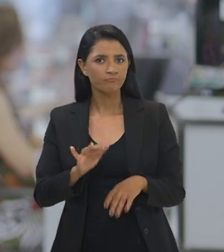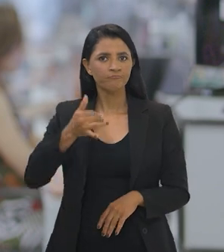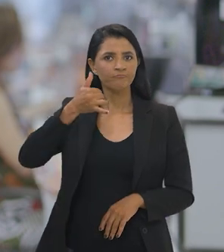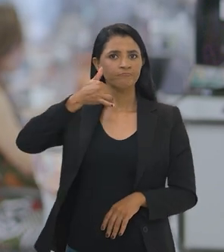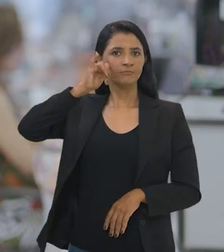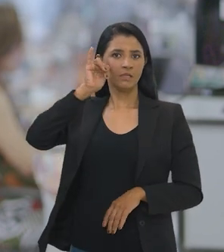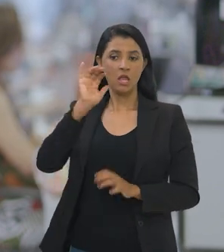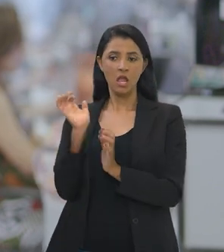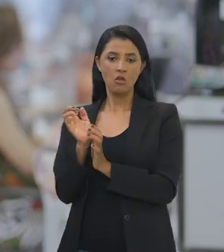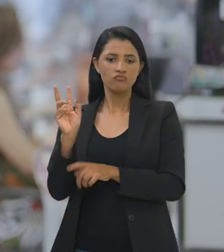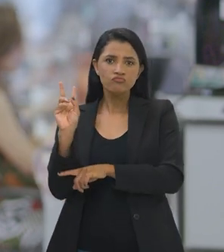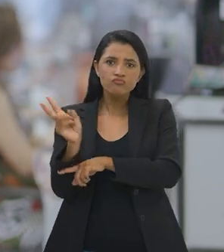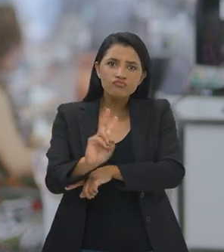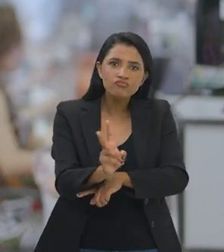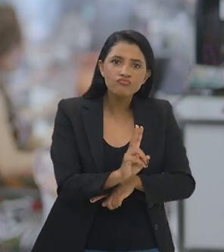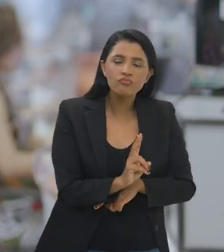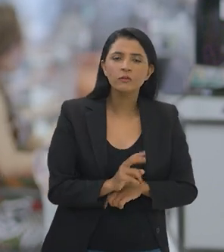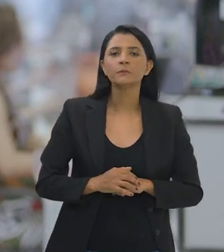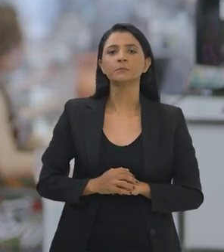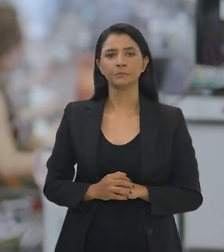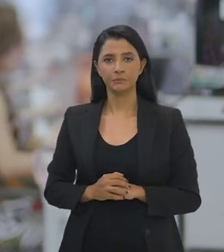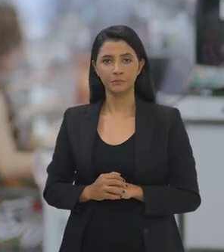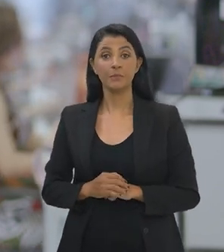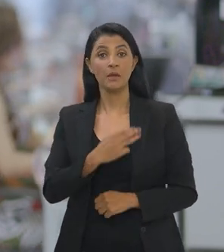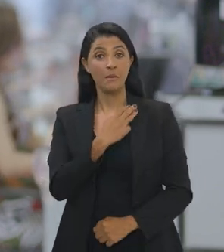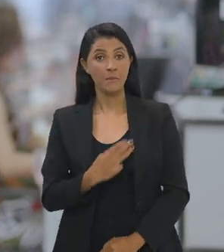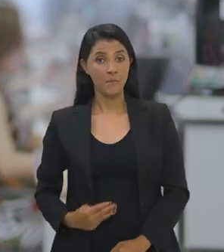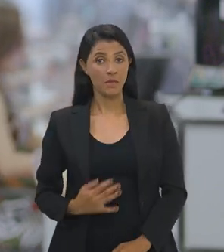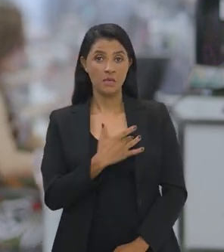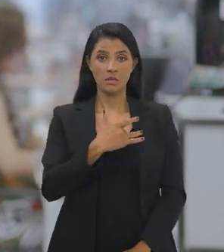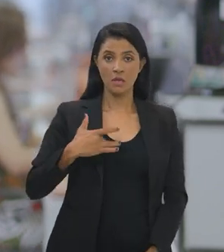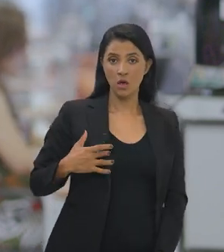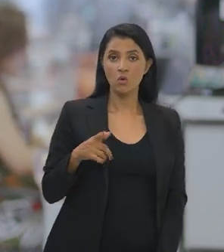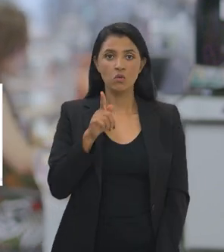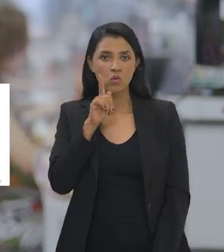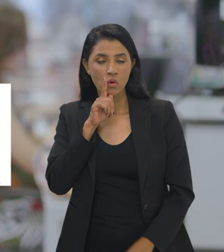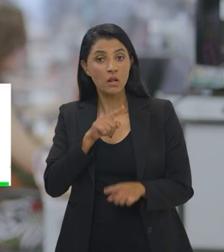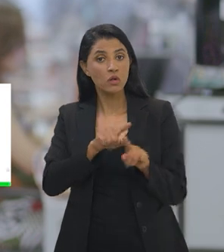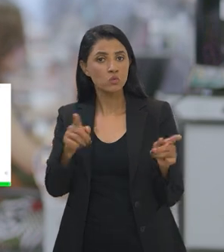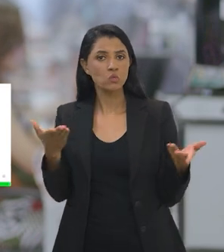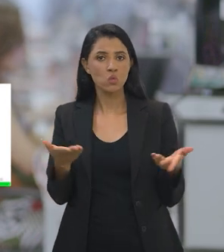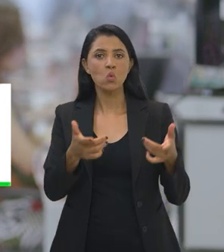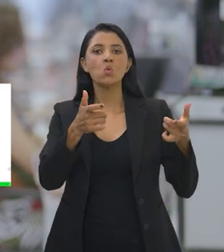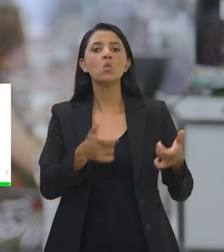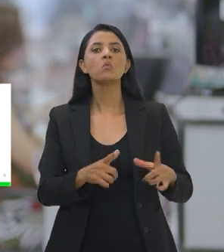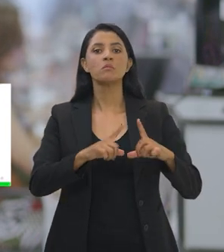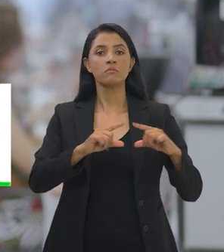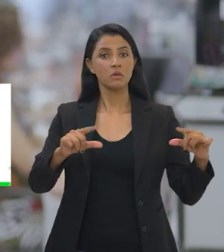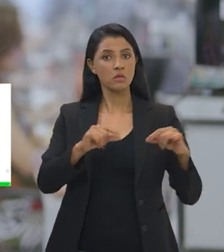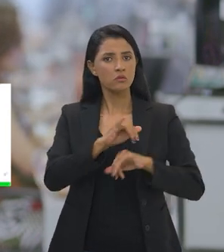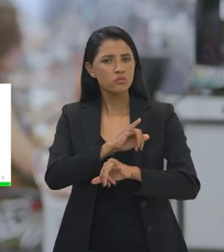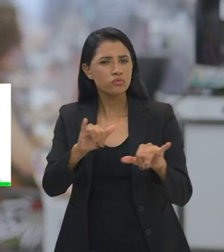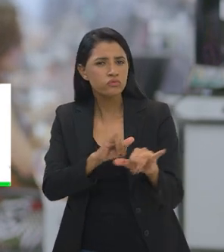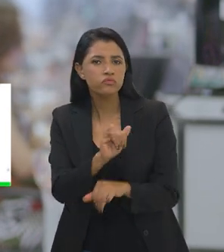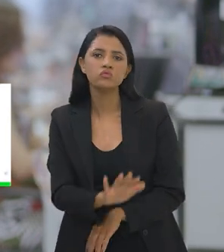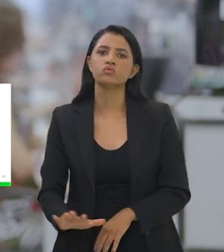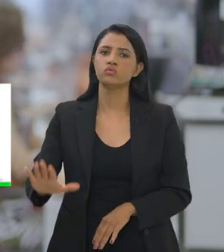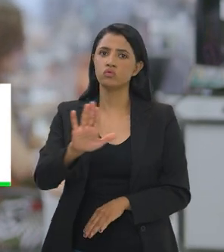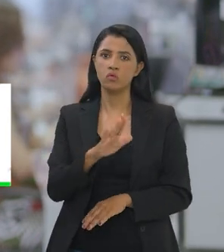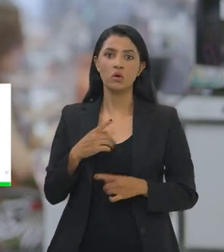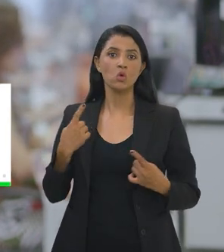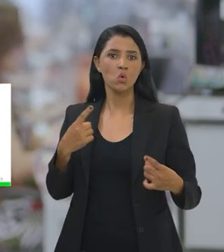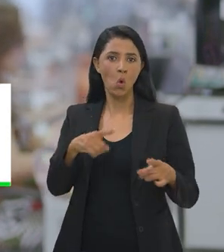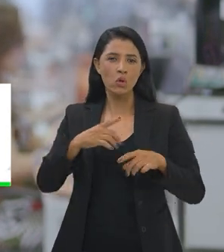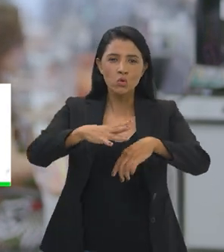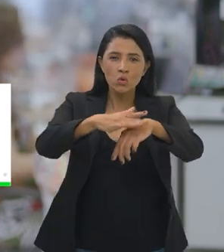Olá! Prevenção e cuidado coletivo. A ministra da Saúde, Nísia Trindade, lançou hoje em Brasília a campanha nacional